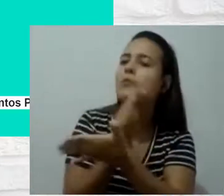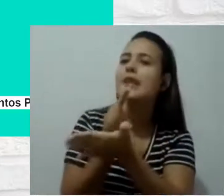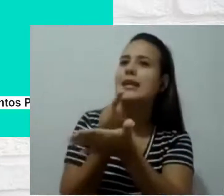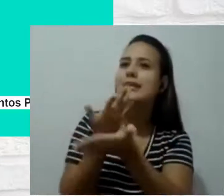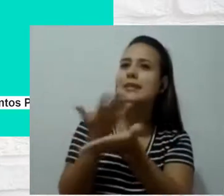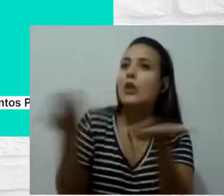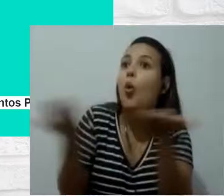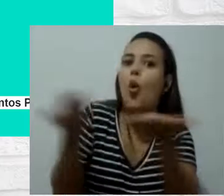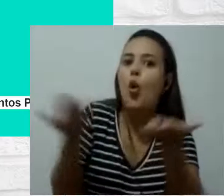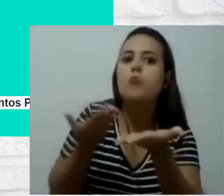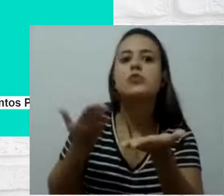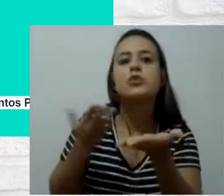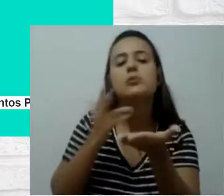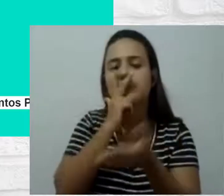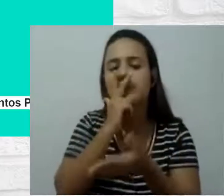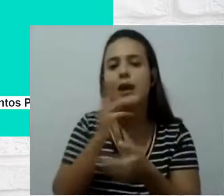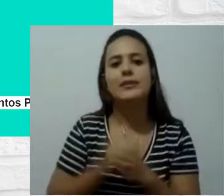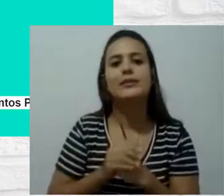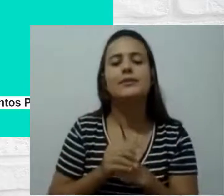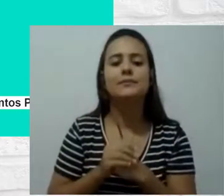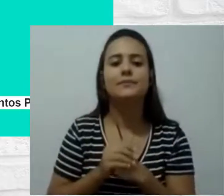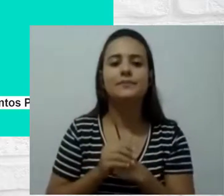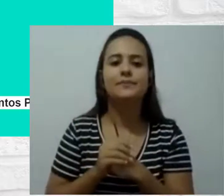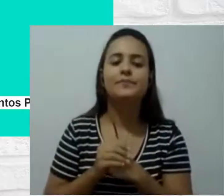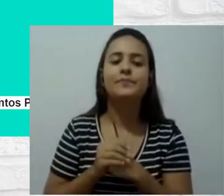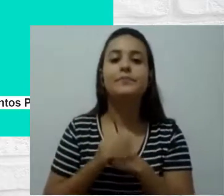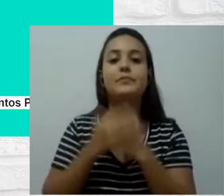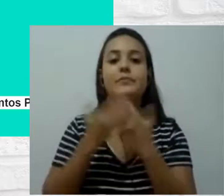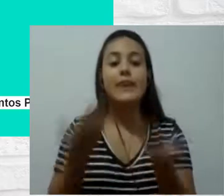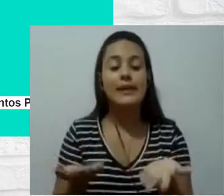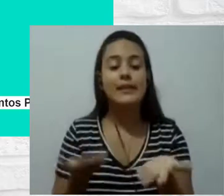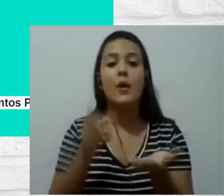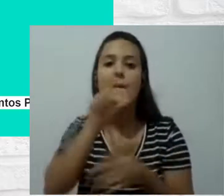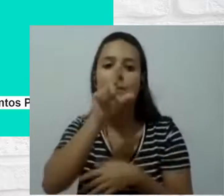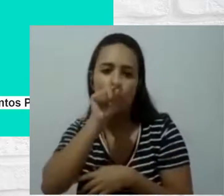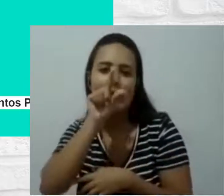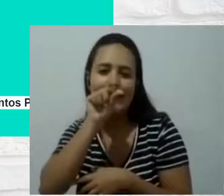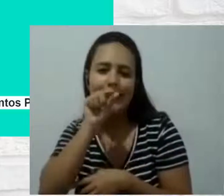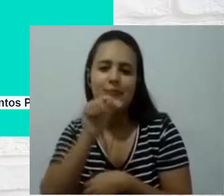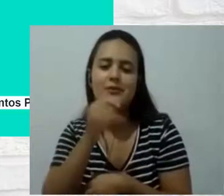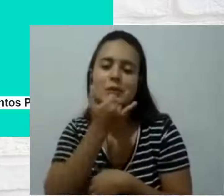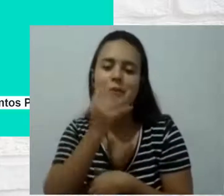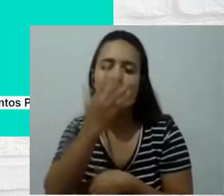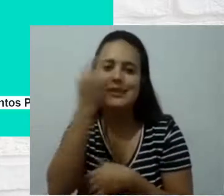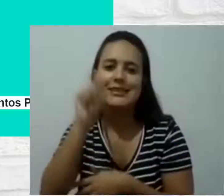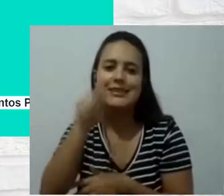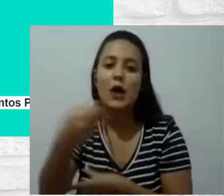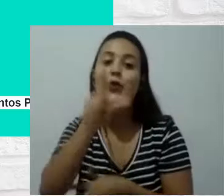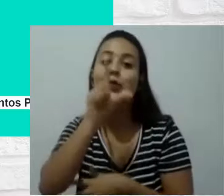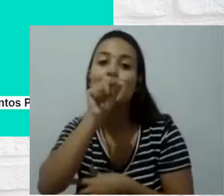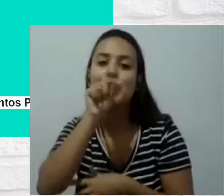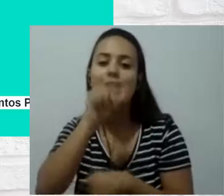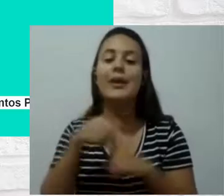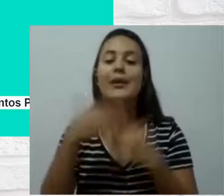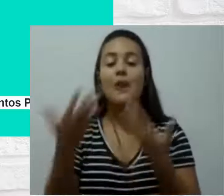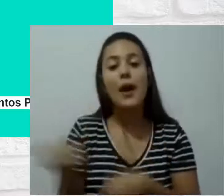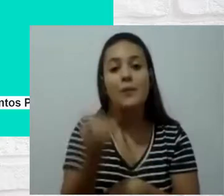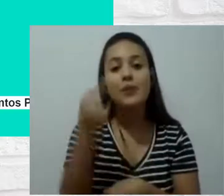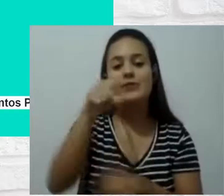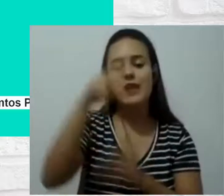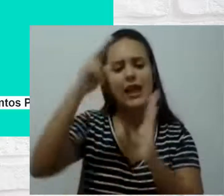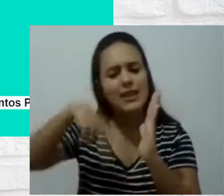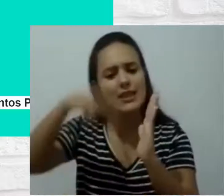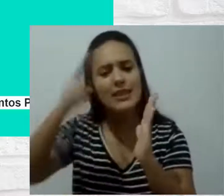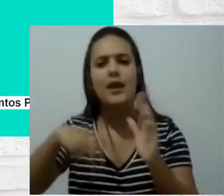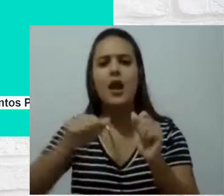pode ficar ligado o que está acontecendo atualmente, certo? Então, é sempre bom